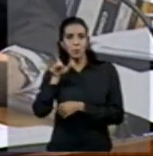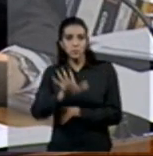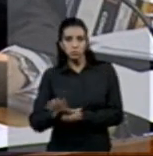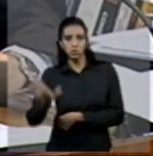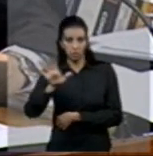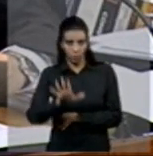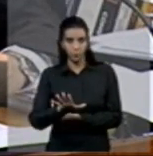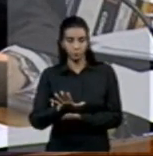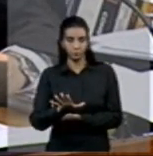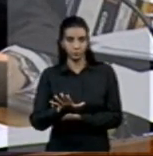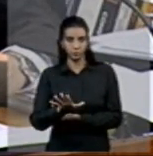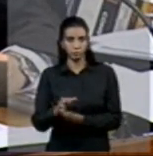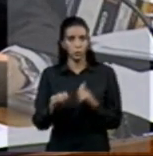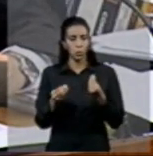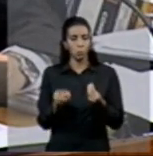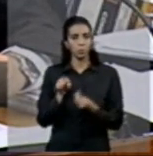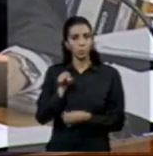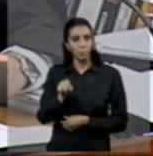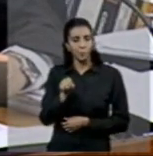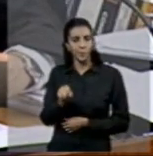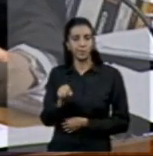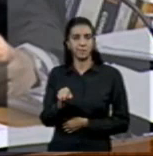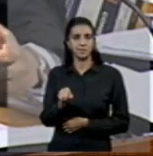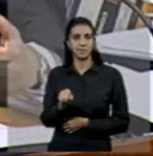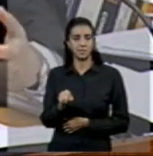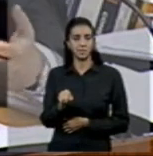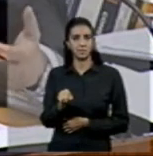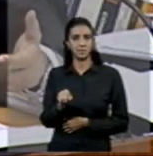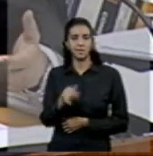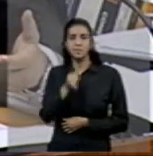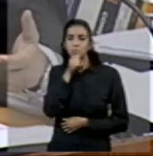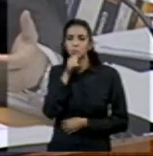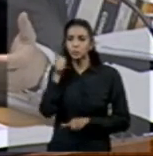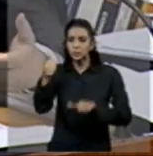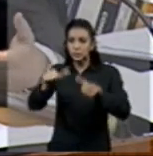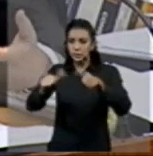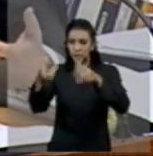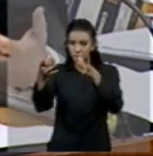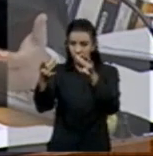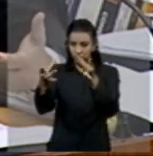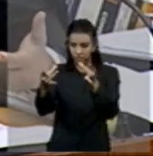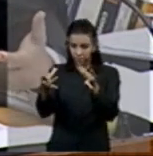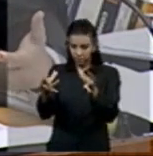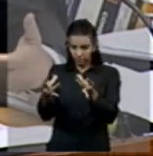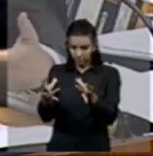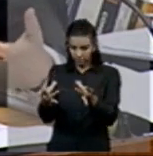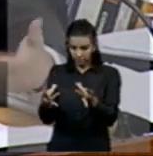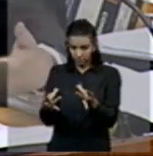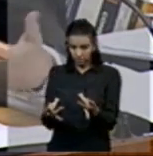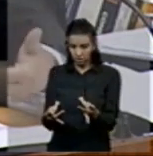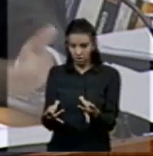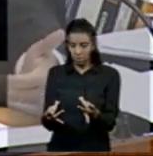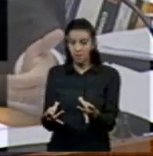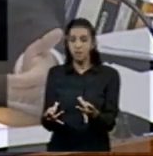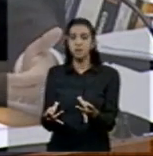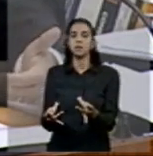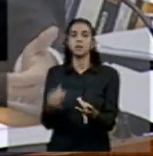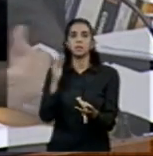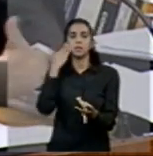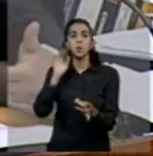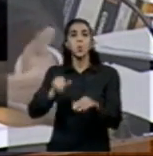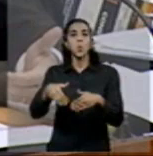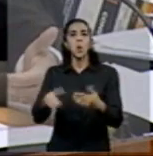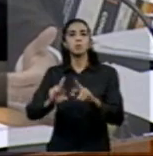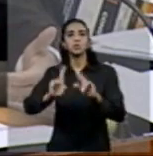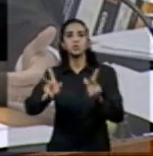possibilita uma análise tão detalhada para diferenciar os problemas que foram